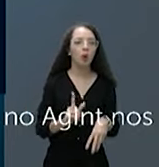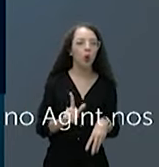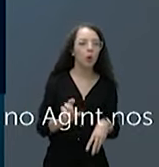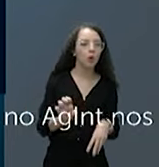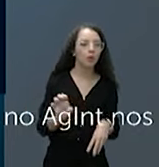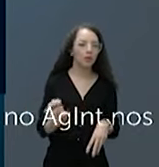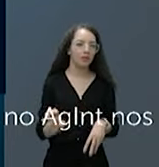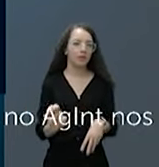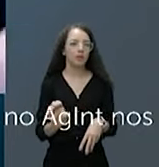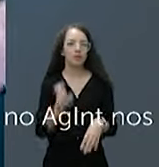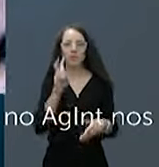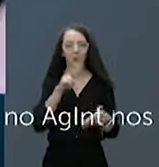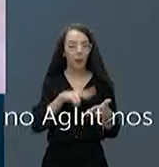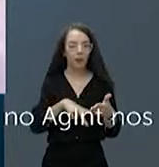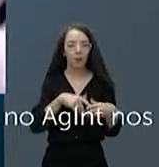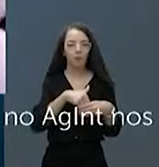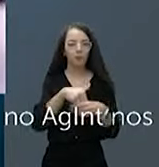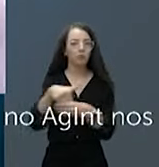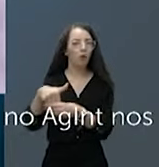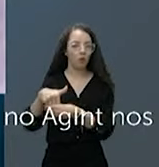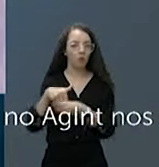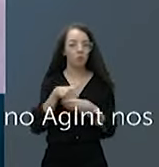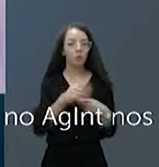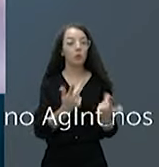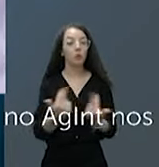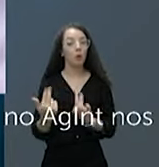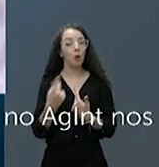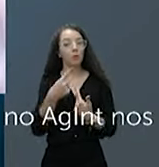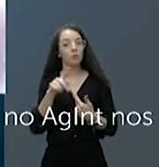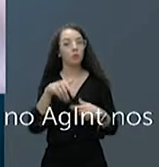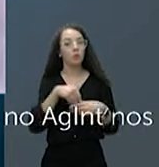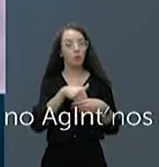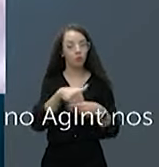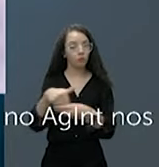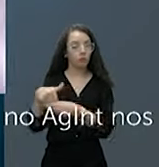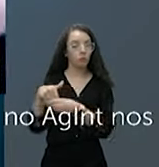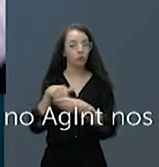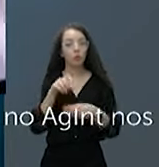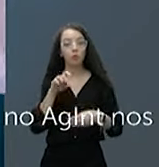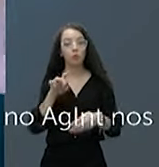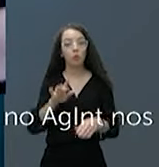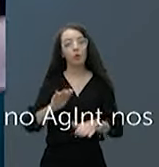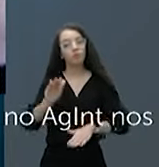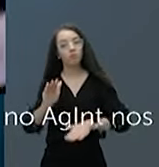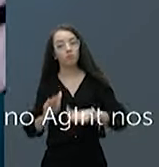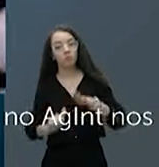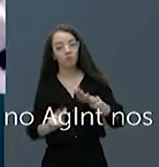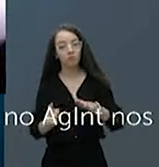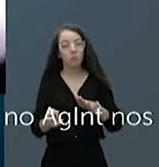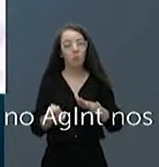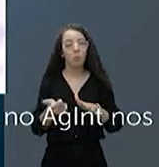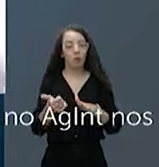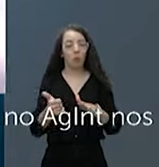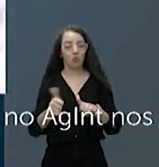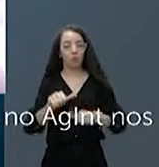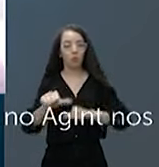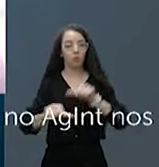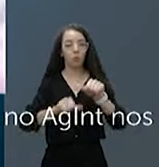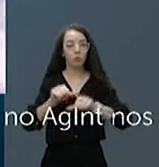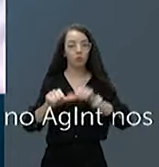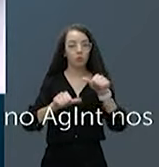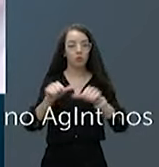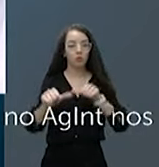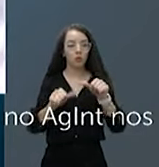Não. Como o voto, Vossa Excelência, só parcialmente diverge, porque são todos iguais, isso. Talvez